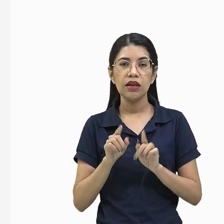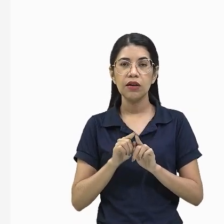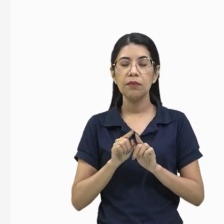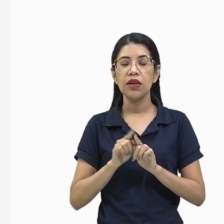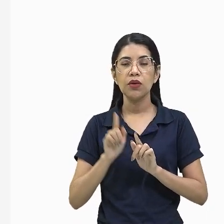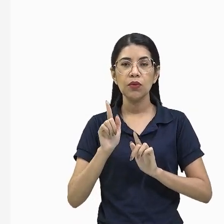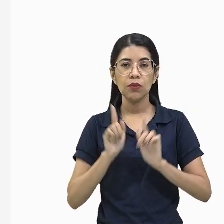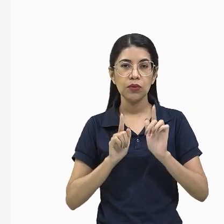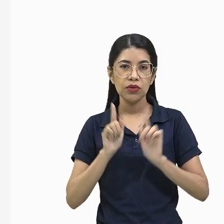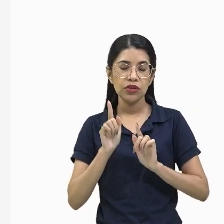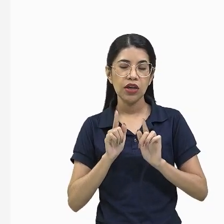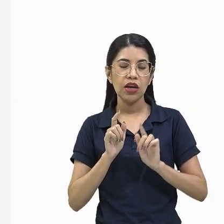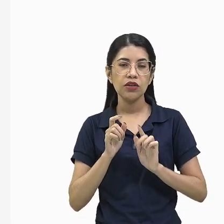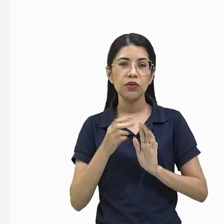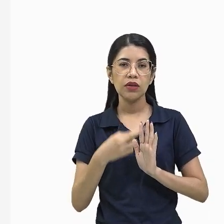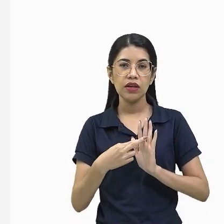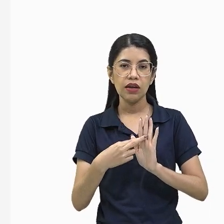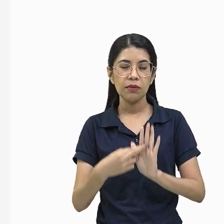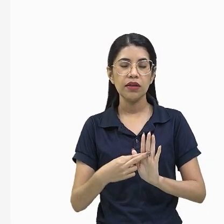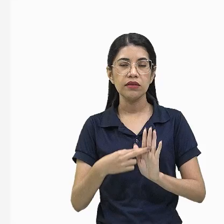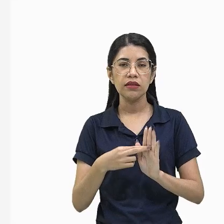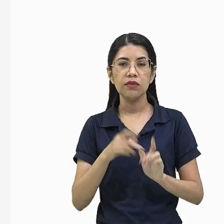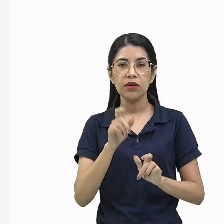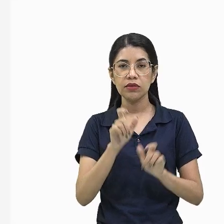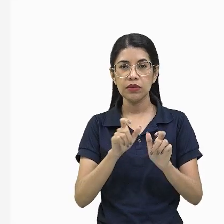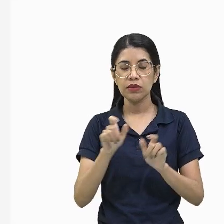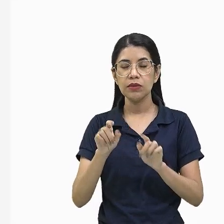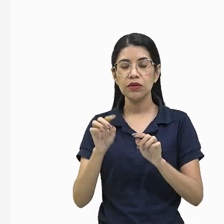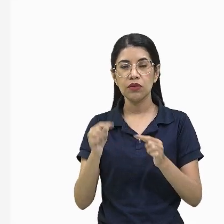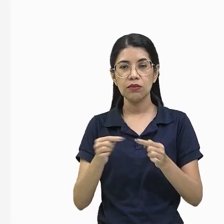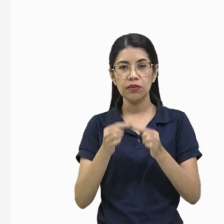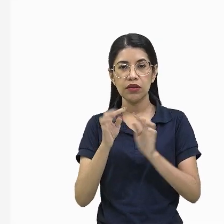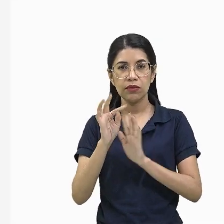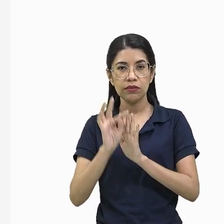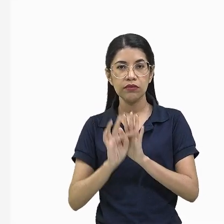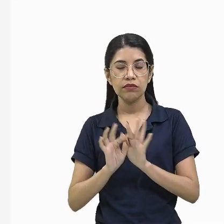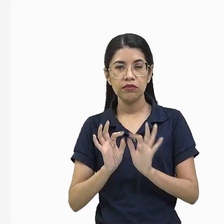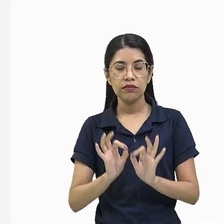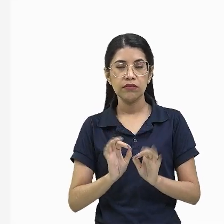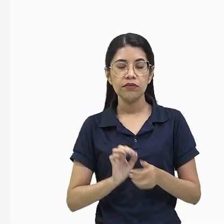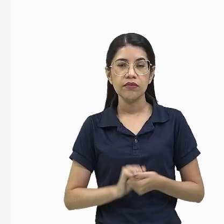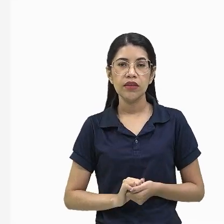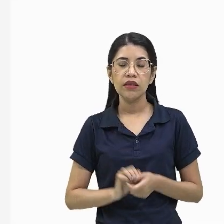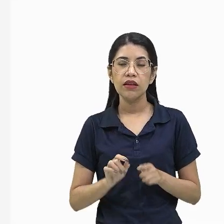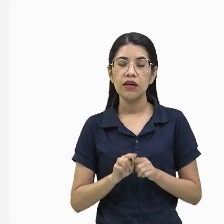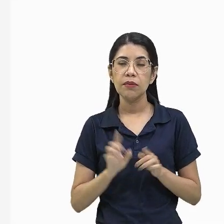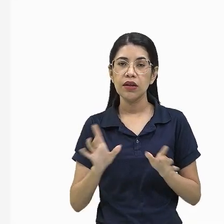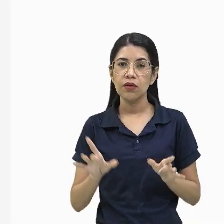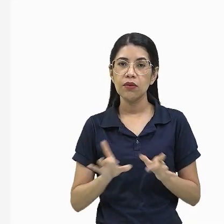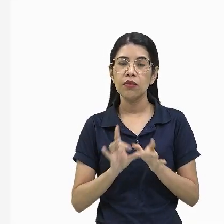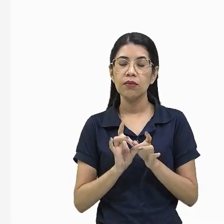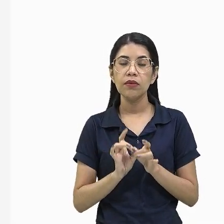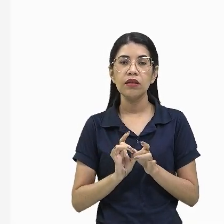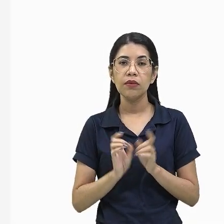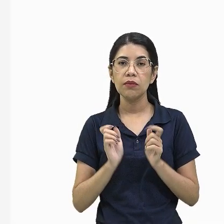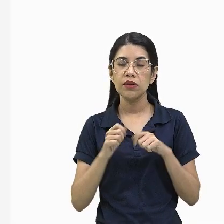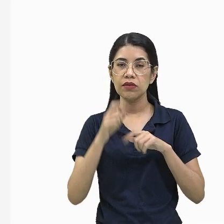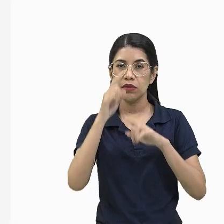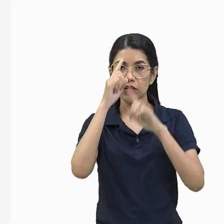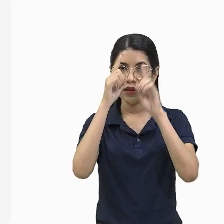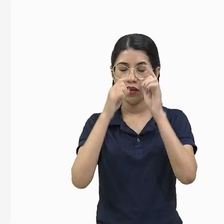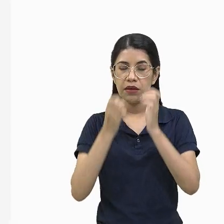gestos das imagens dos personagens, com os textos, ok? Então, tudo isso colabora para gerar ideias,